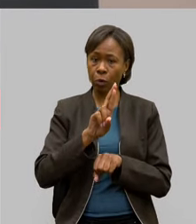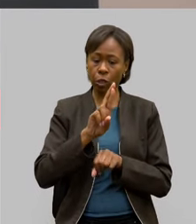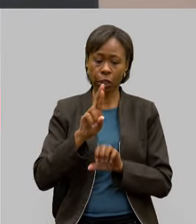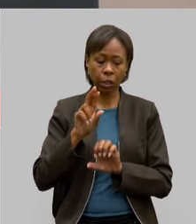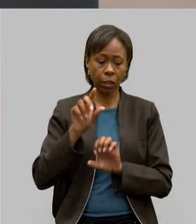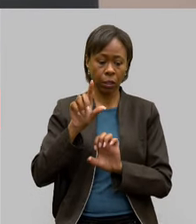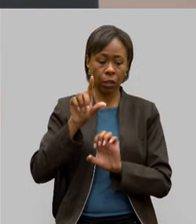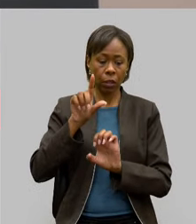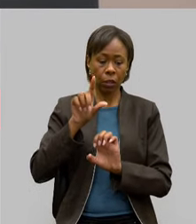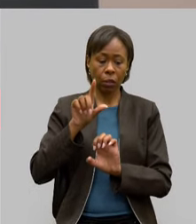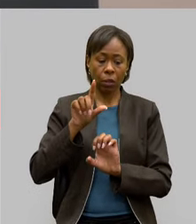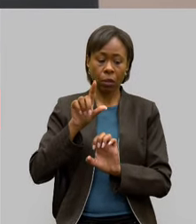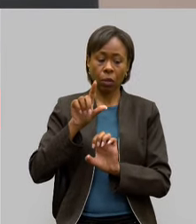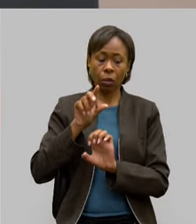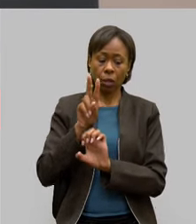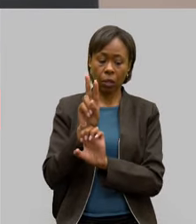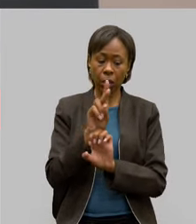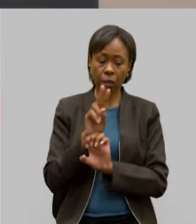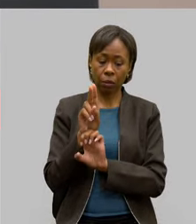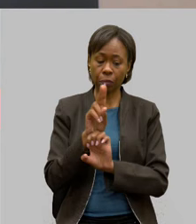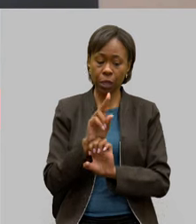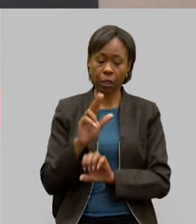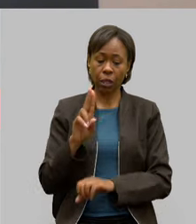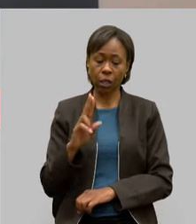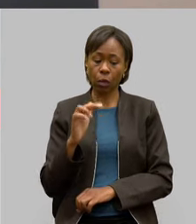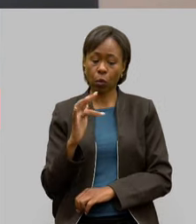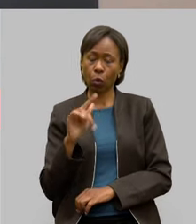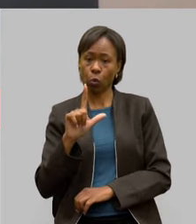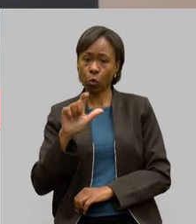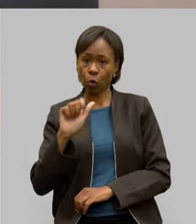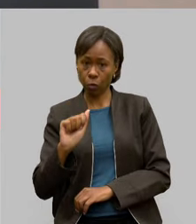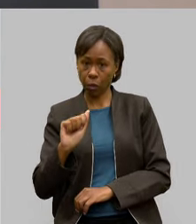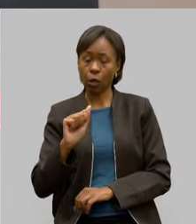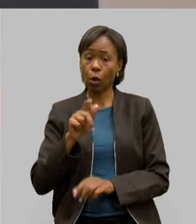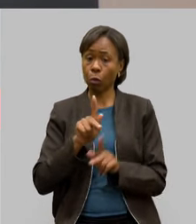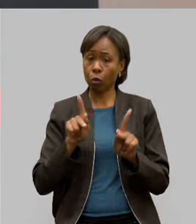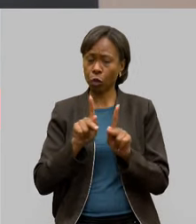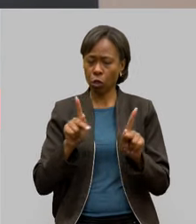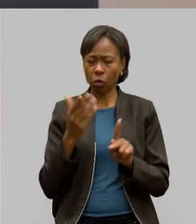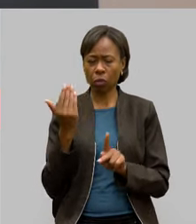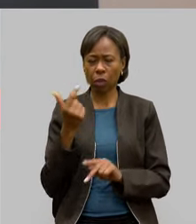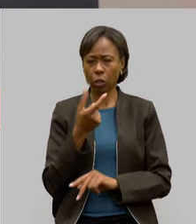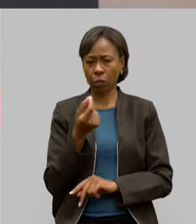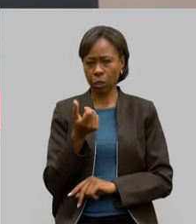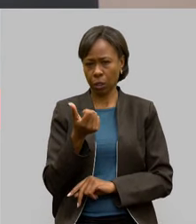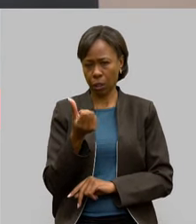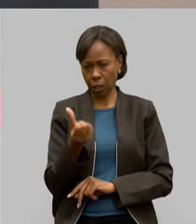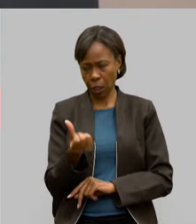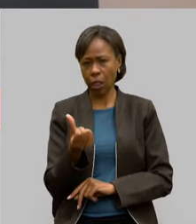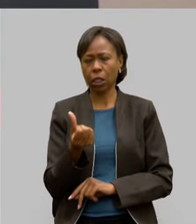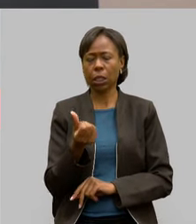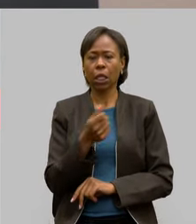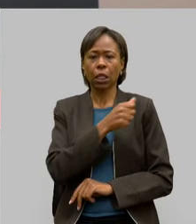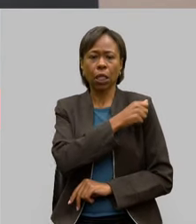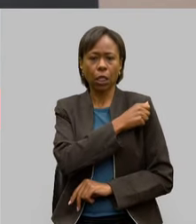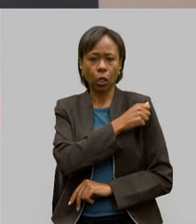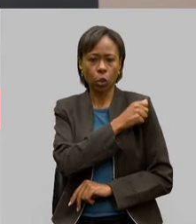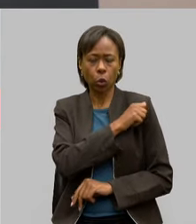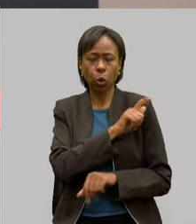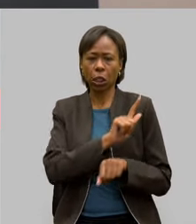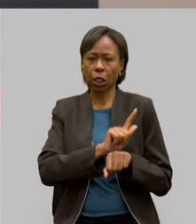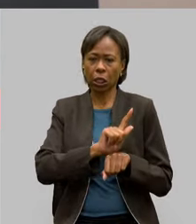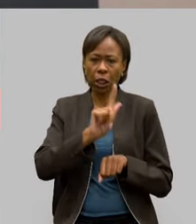professor do magistério superior desde 2006 orienta alunos de graduação msdr e